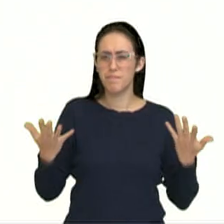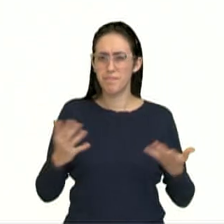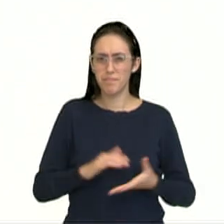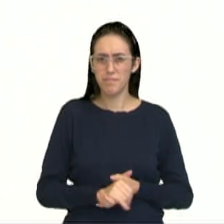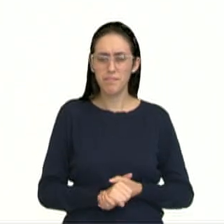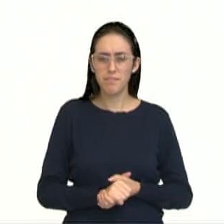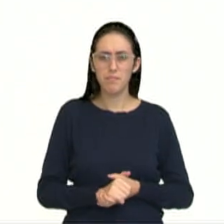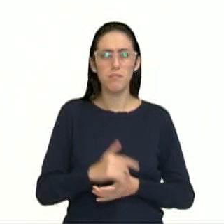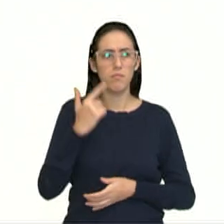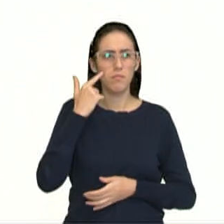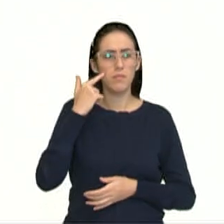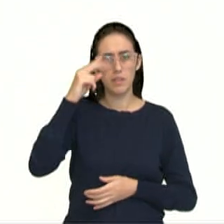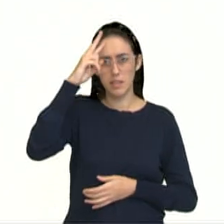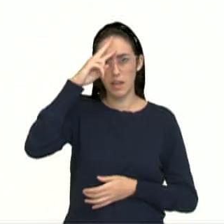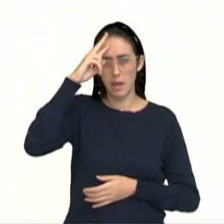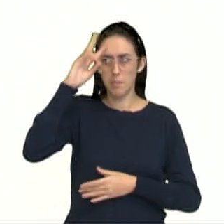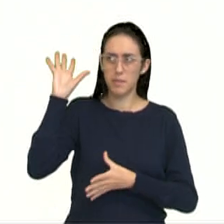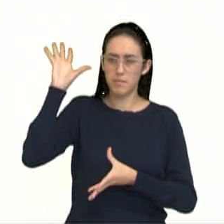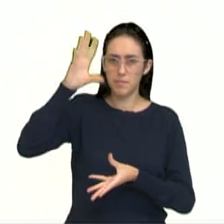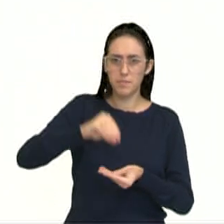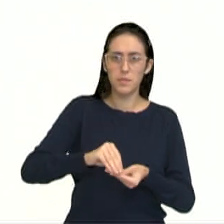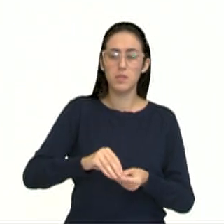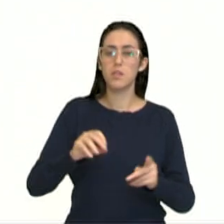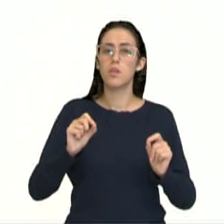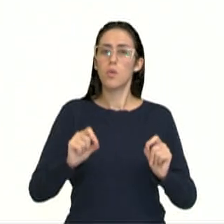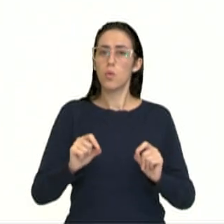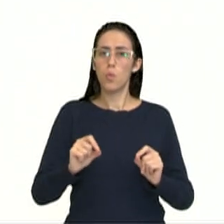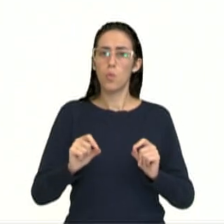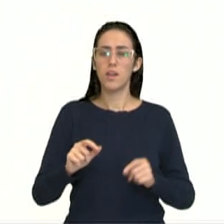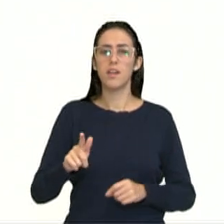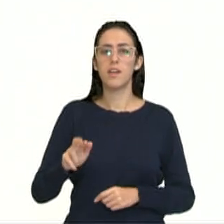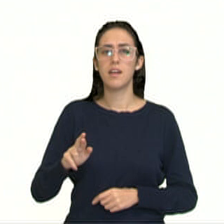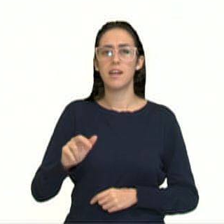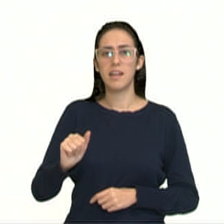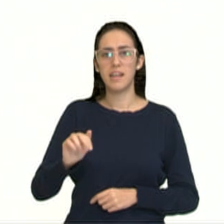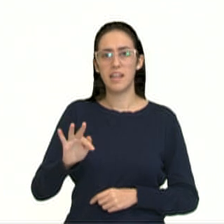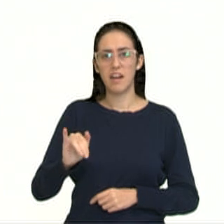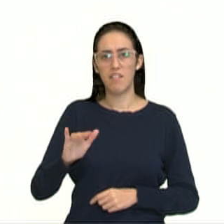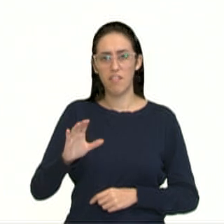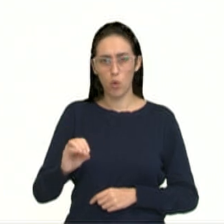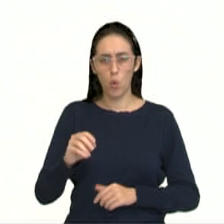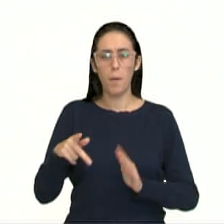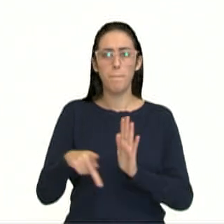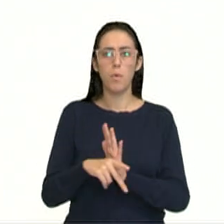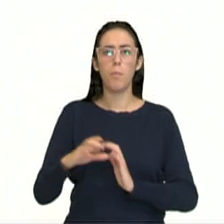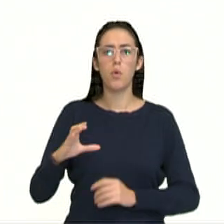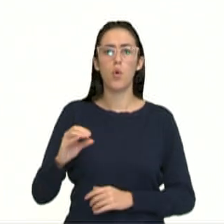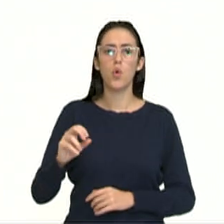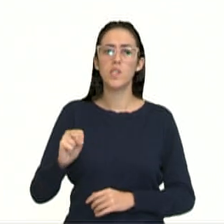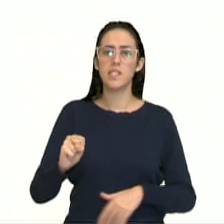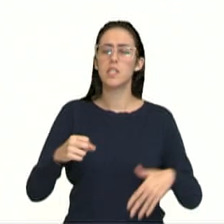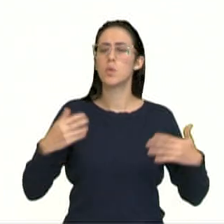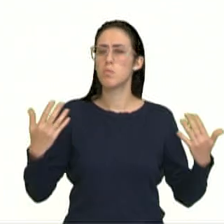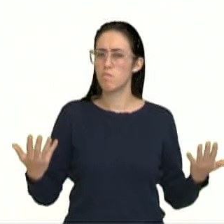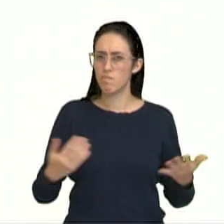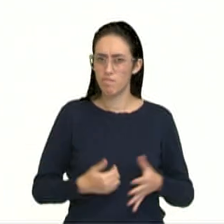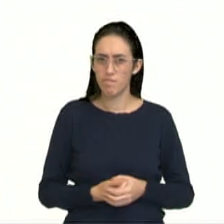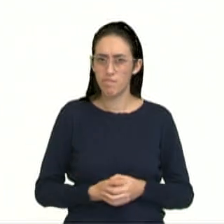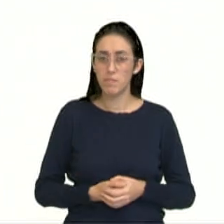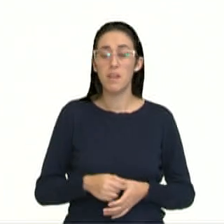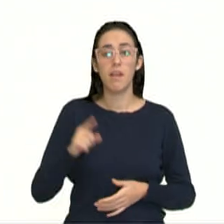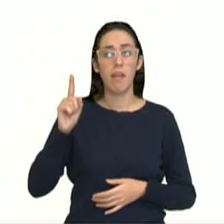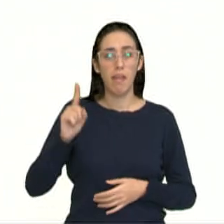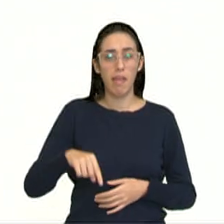Então, vamos relembrar aqui o que compõe o gráfico da função cosseno. Então, a função cosseno está relacionada